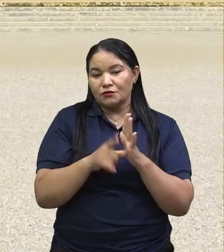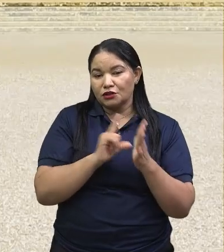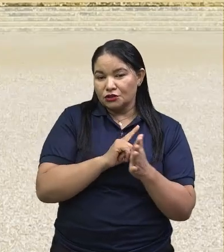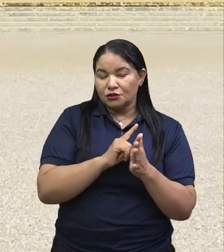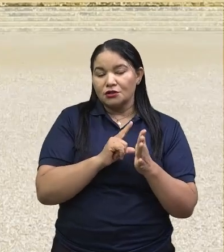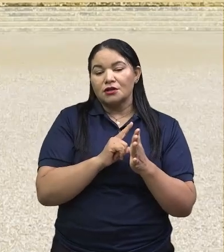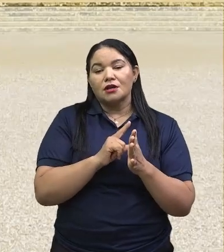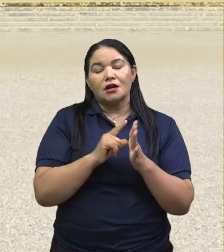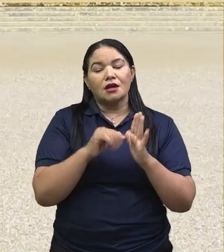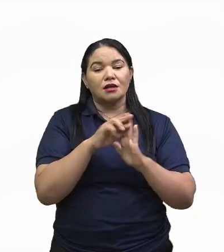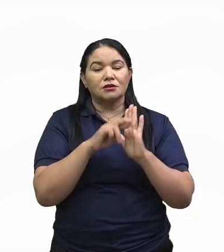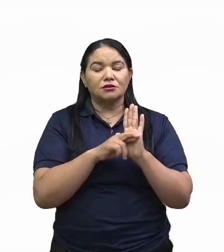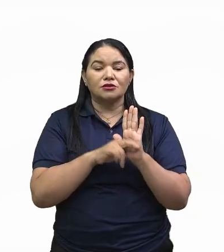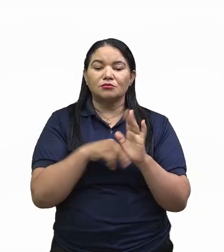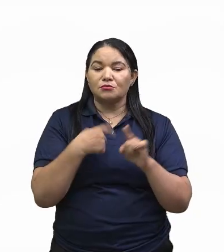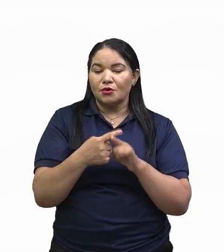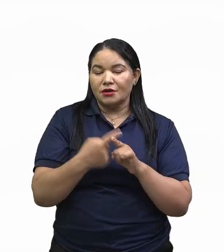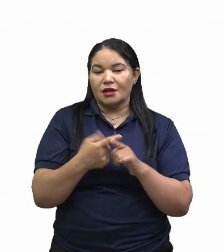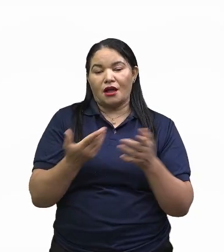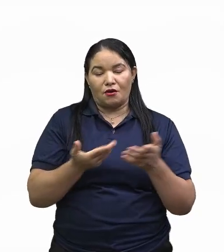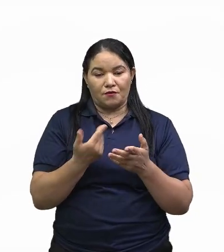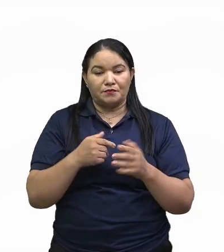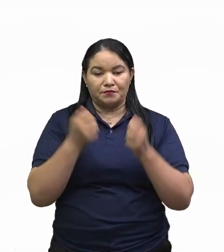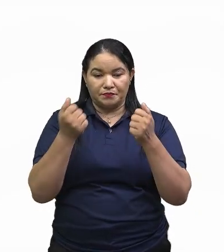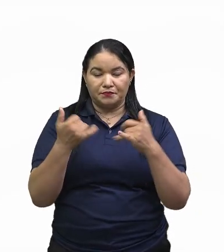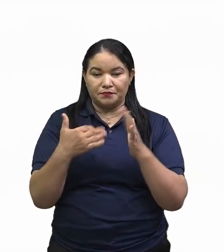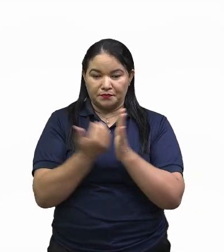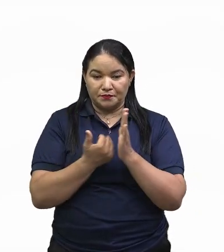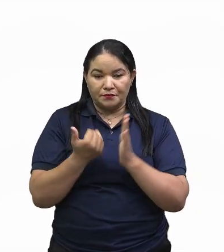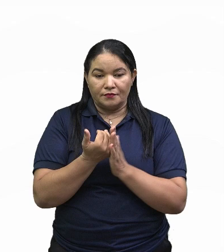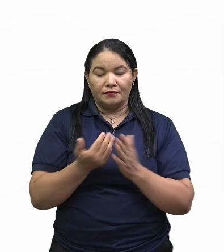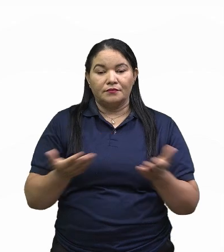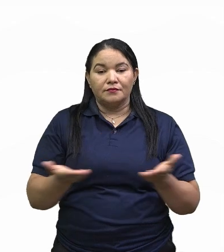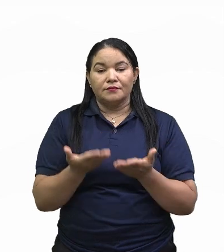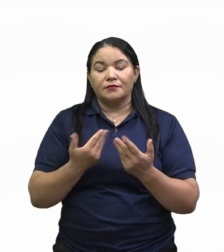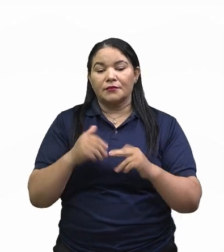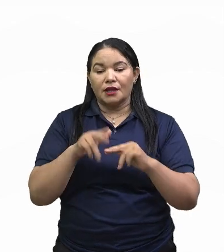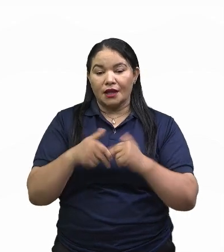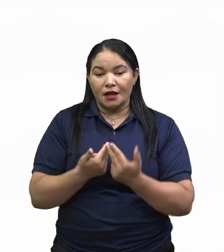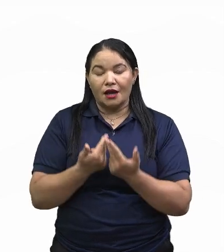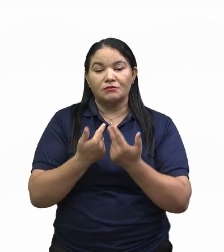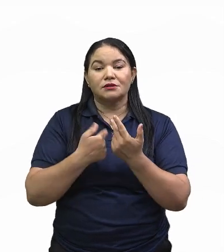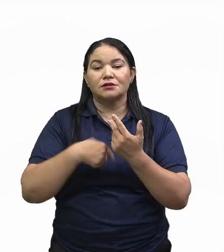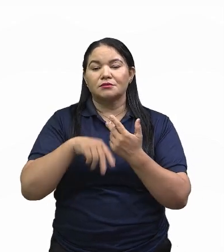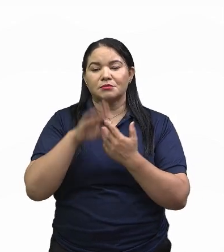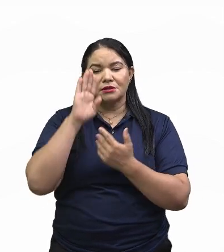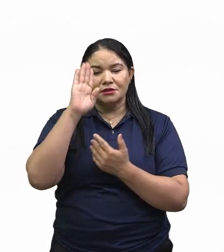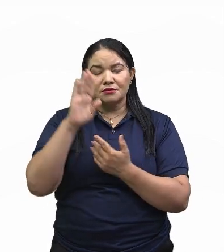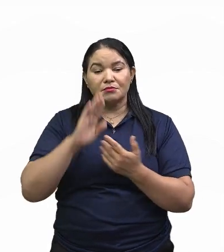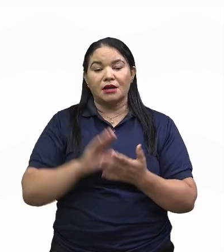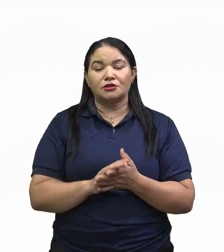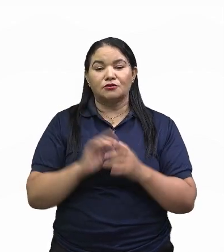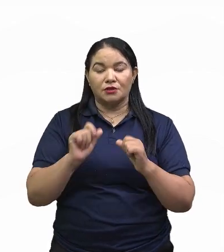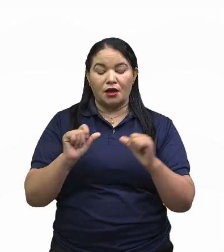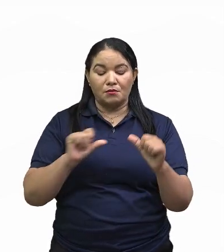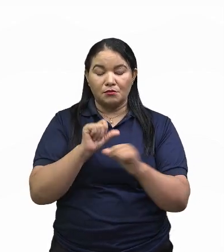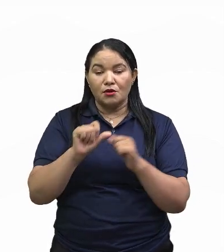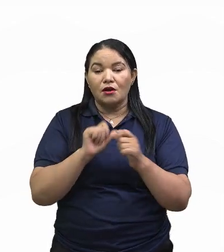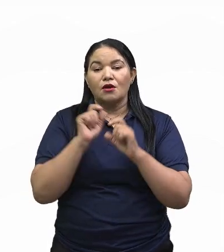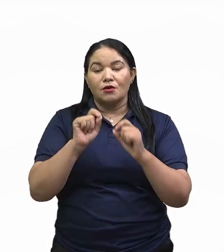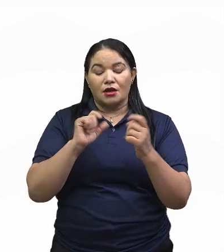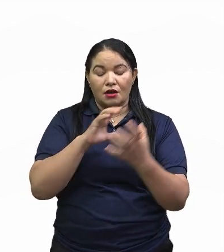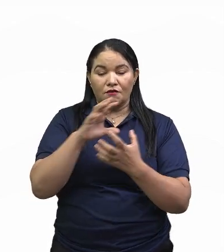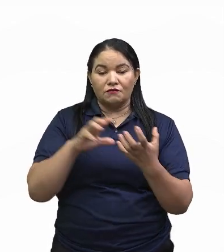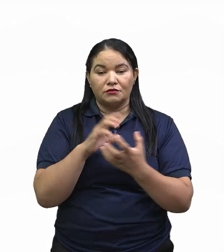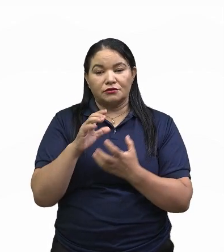já observar o passo a passo. Mas vamos lá para as principais causas que levaram à eclosão da Revolução